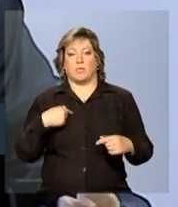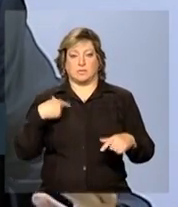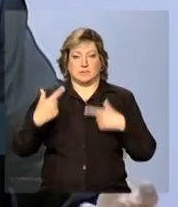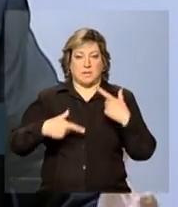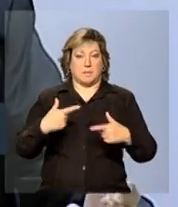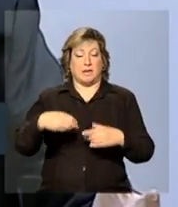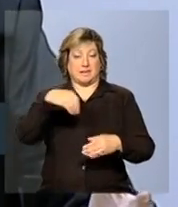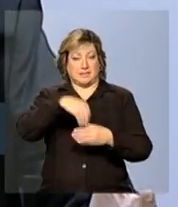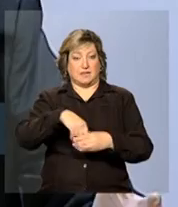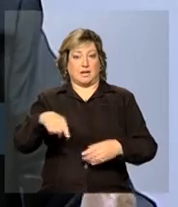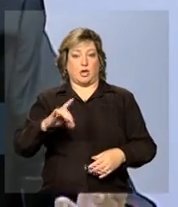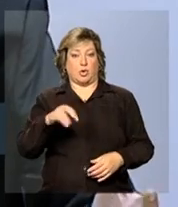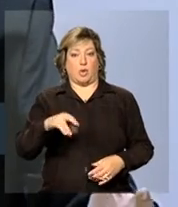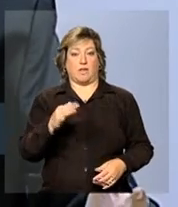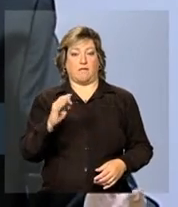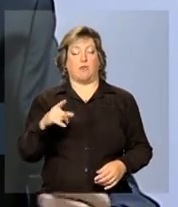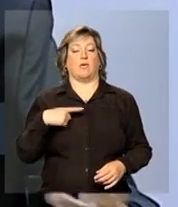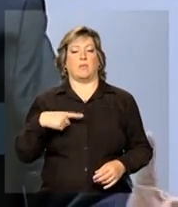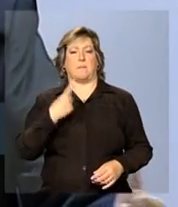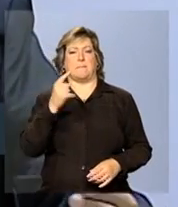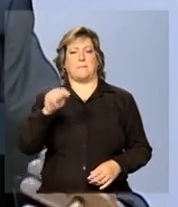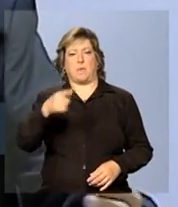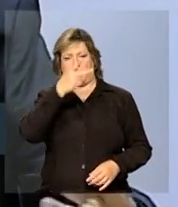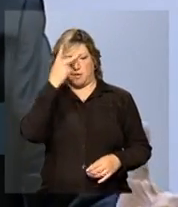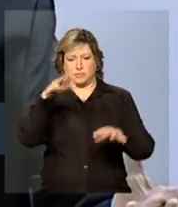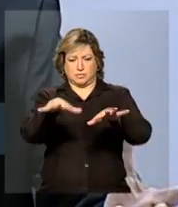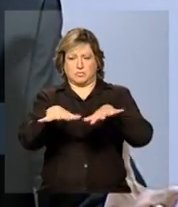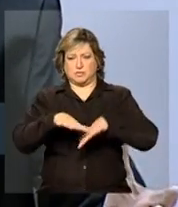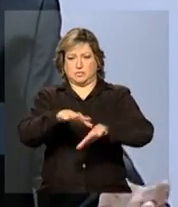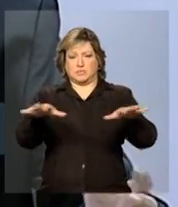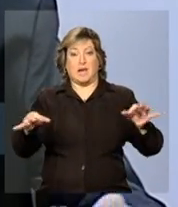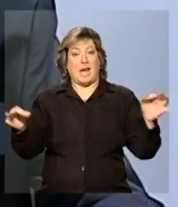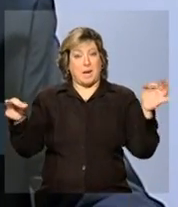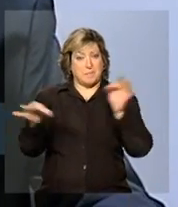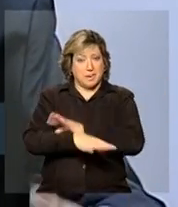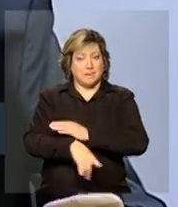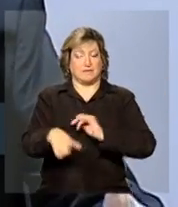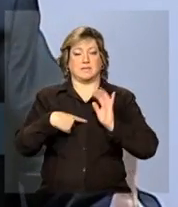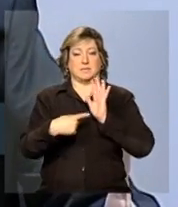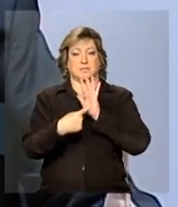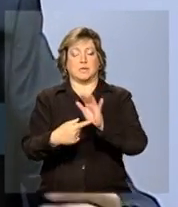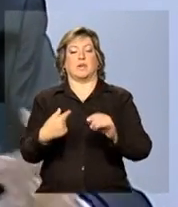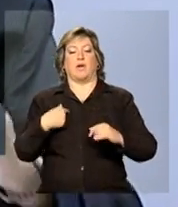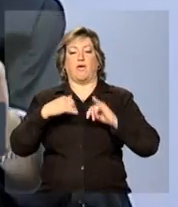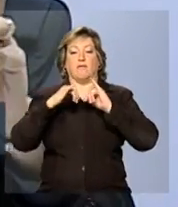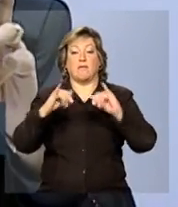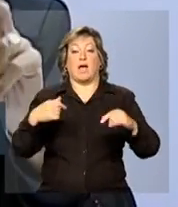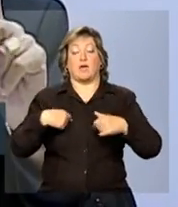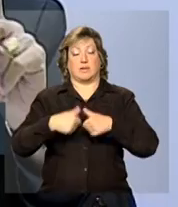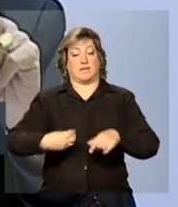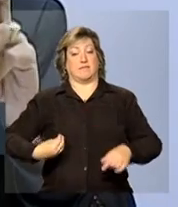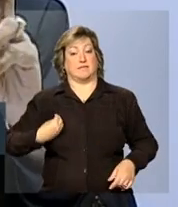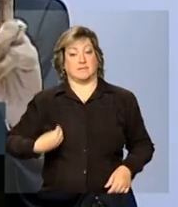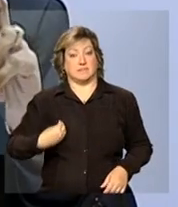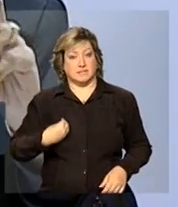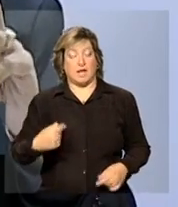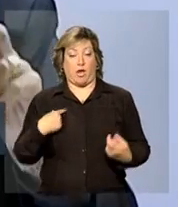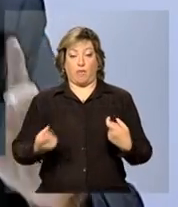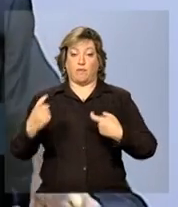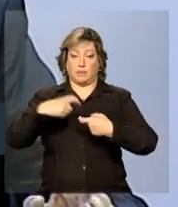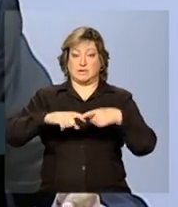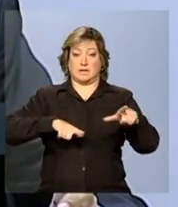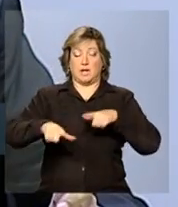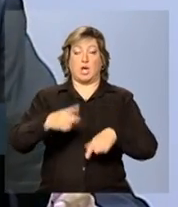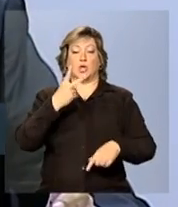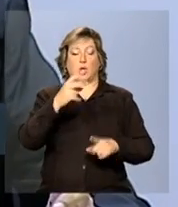era um espetáculo que botava 1.000 pessoas por sessão, então quando acabava a sessão eu falava que eu estava vivo. Eu voltei a trabalhar com 2 meses e meio